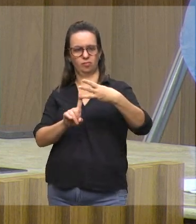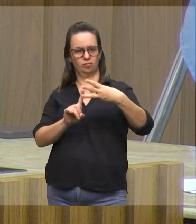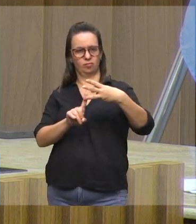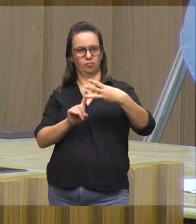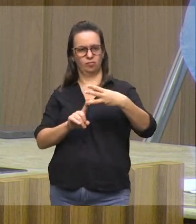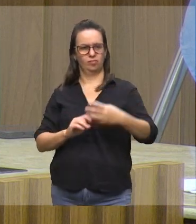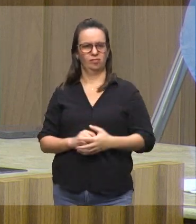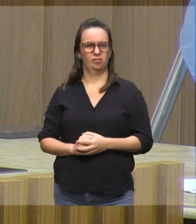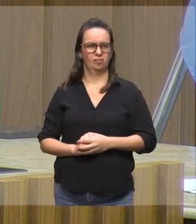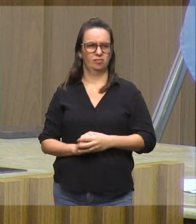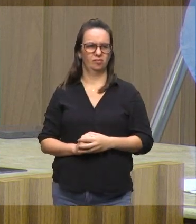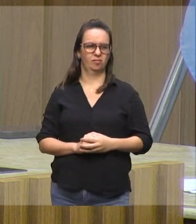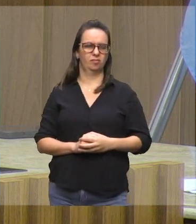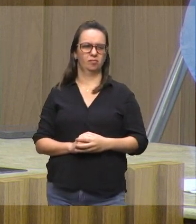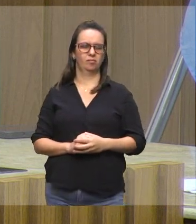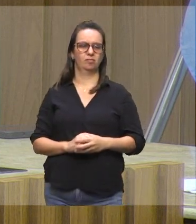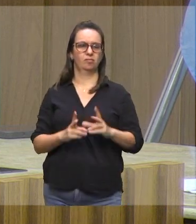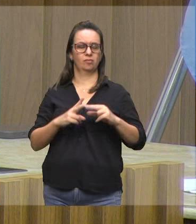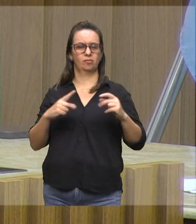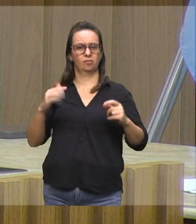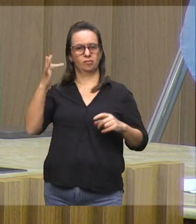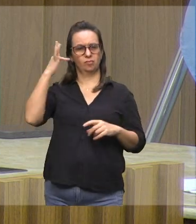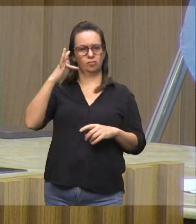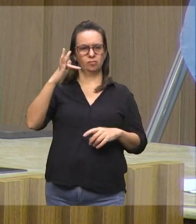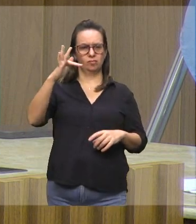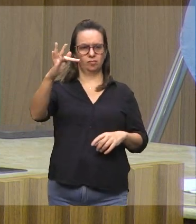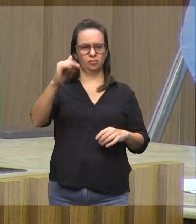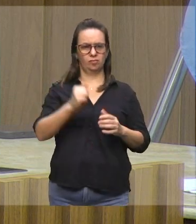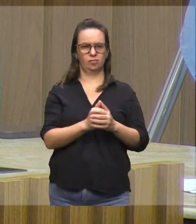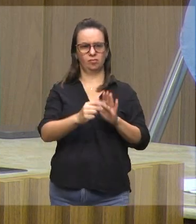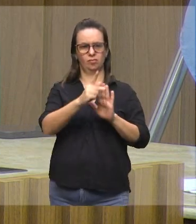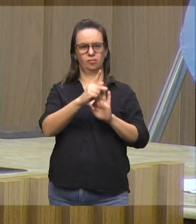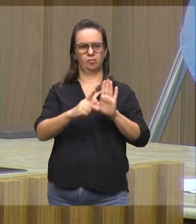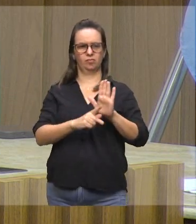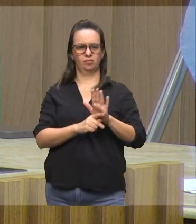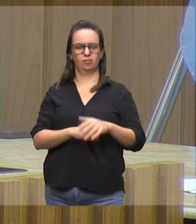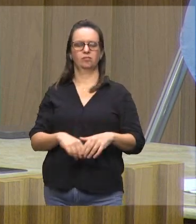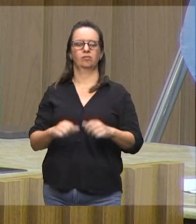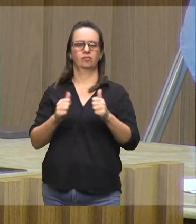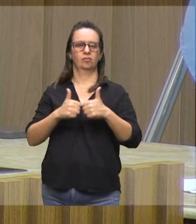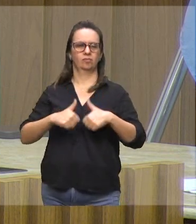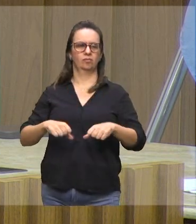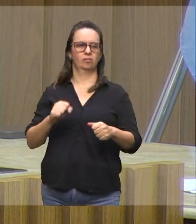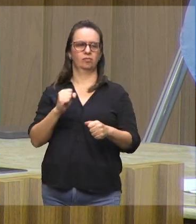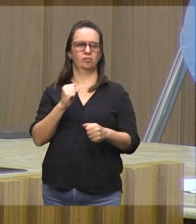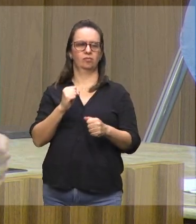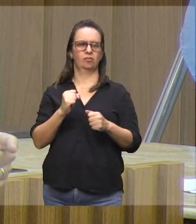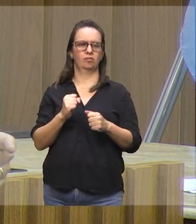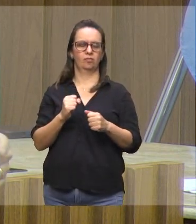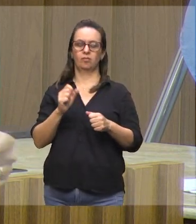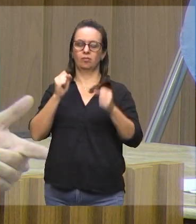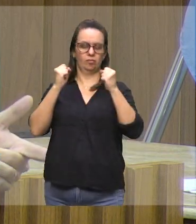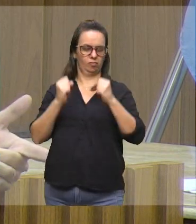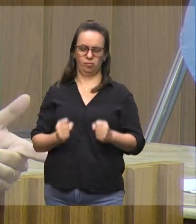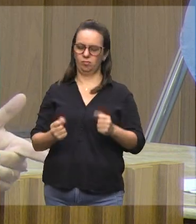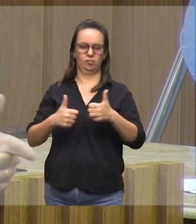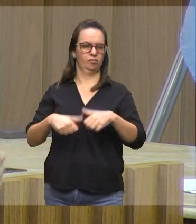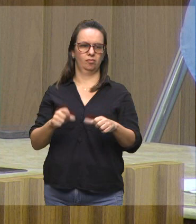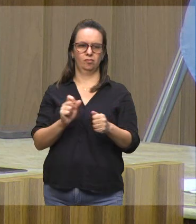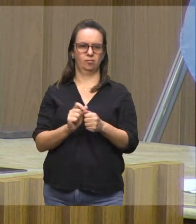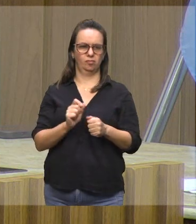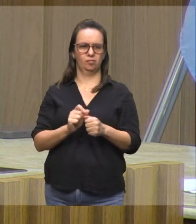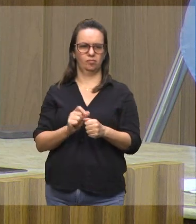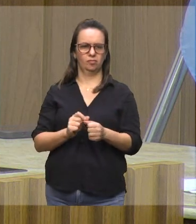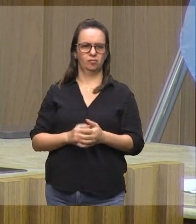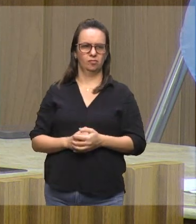traça alguns objetivos para que esse projeto possa ser executado e ter, na verdade, além da sua execução,